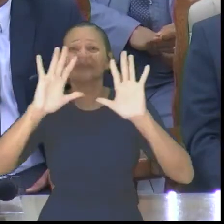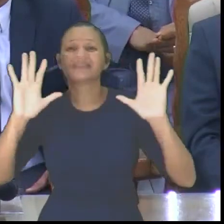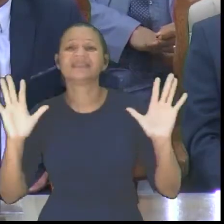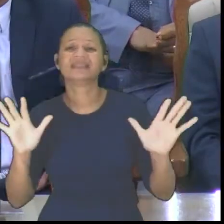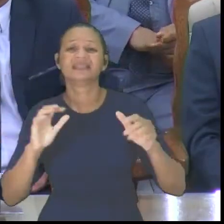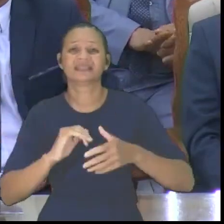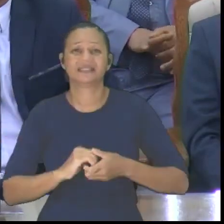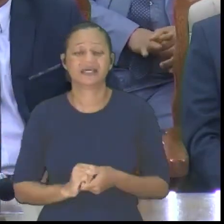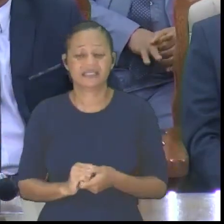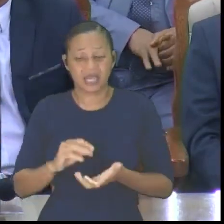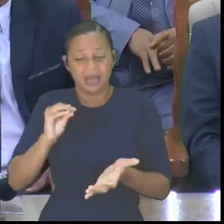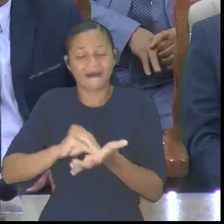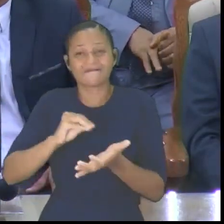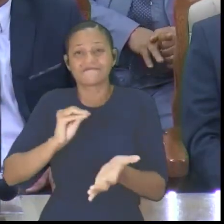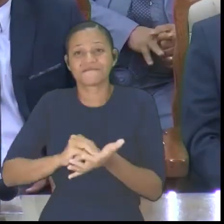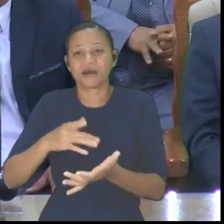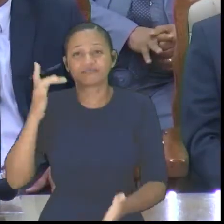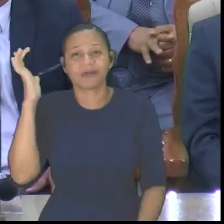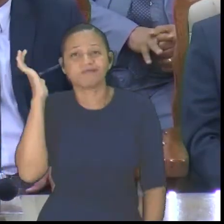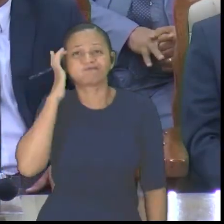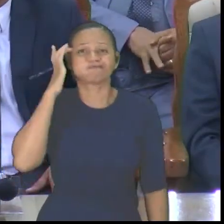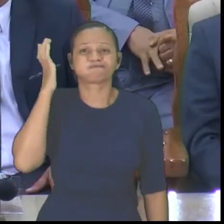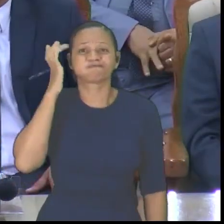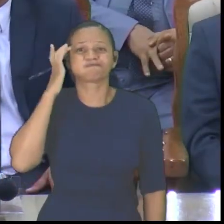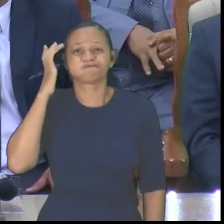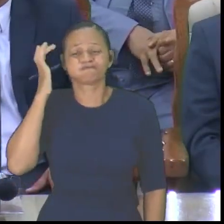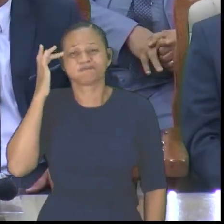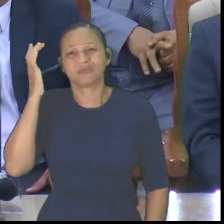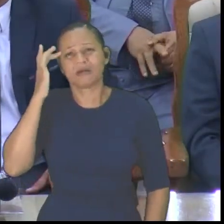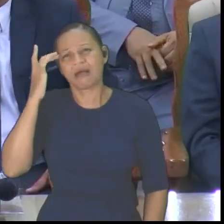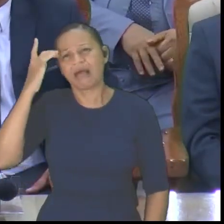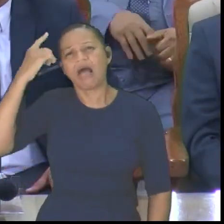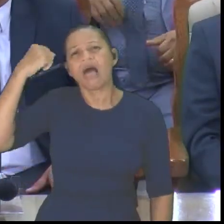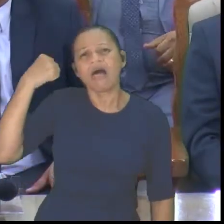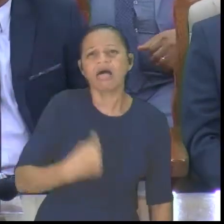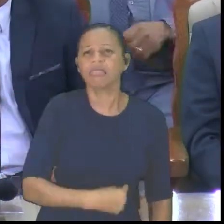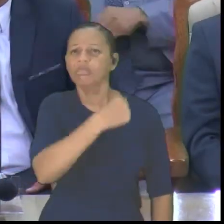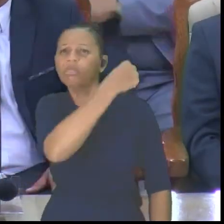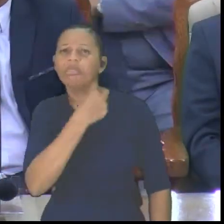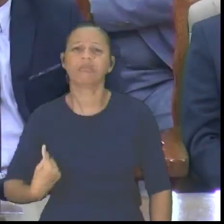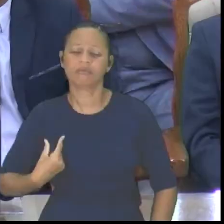a imaturidade anula o nosso serviço.